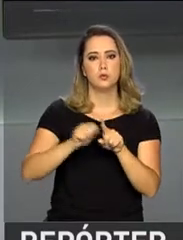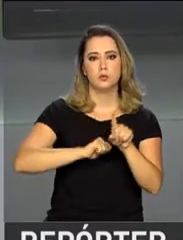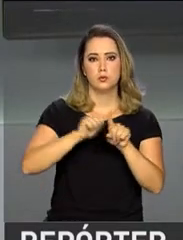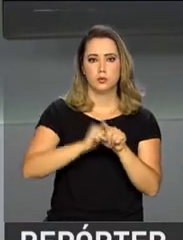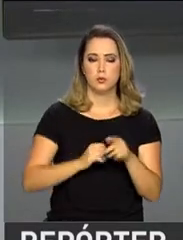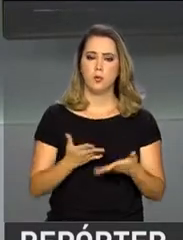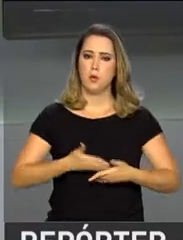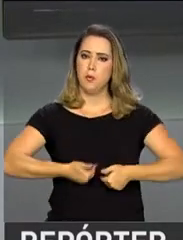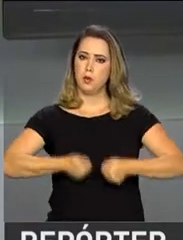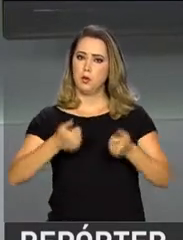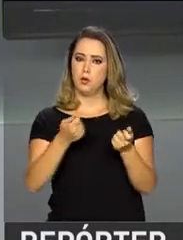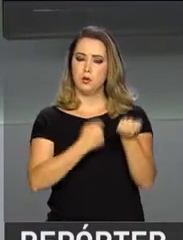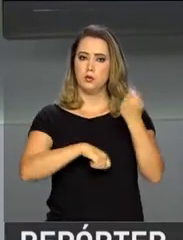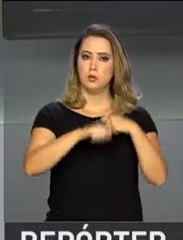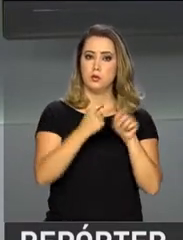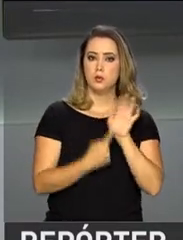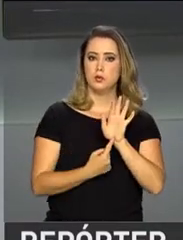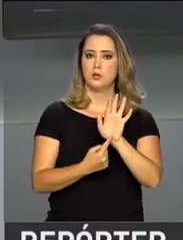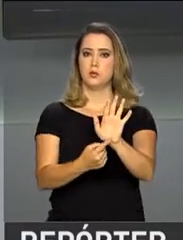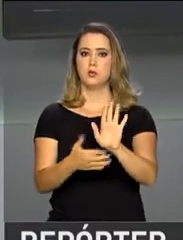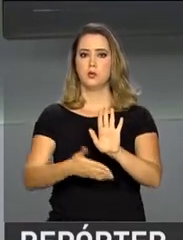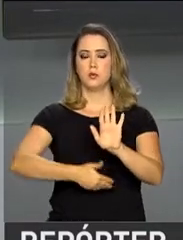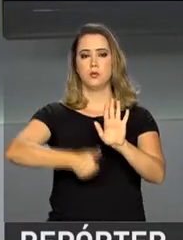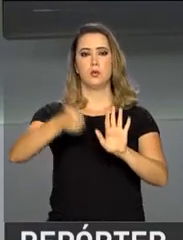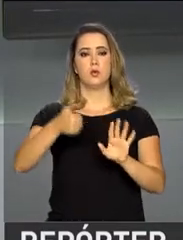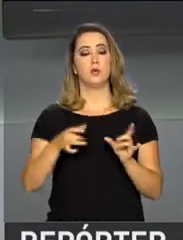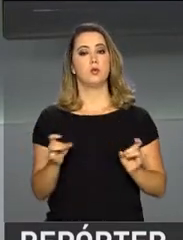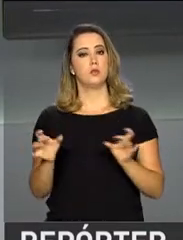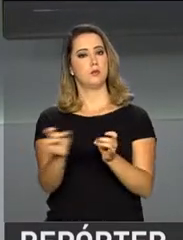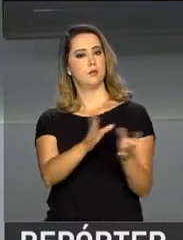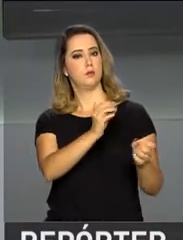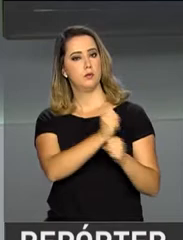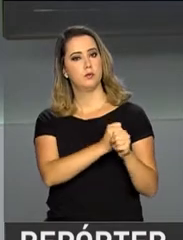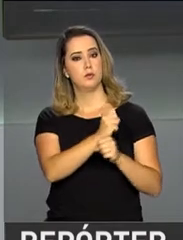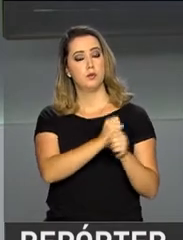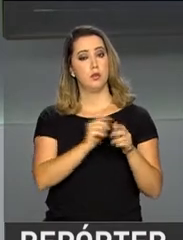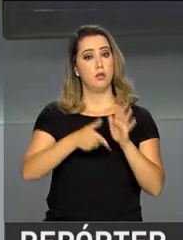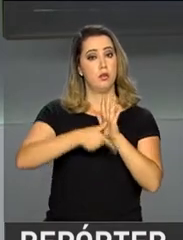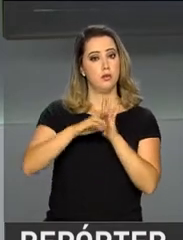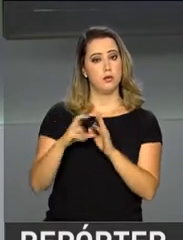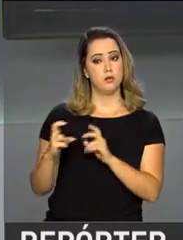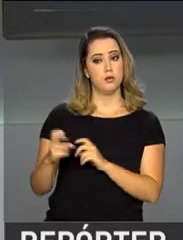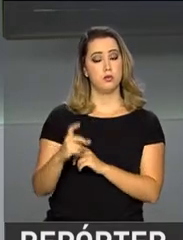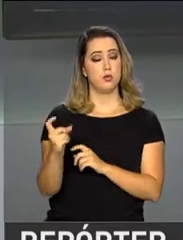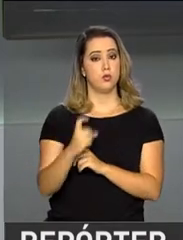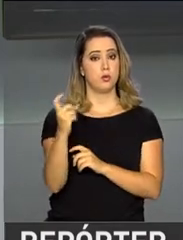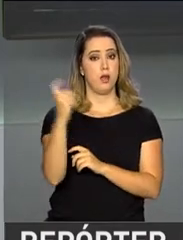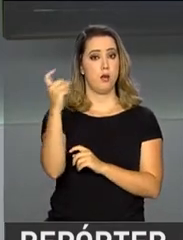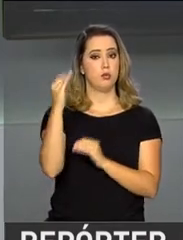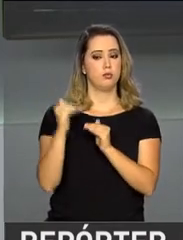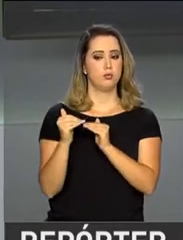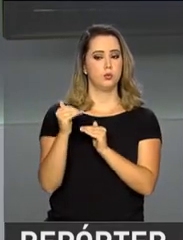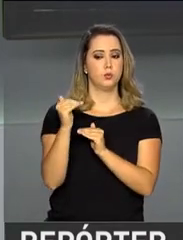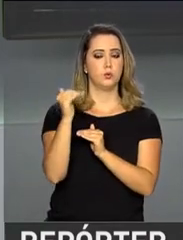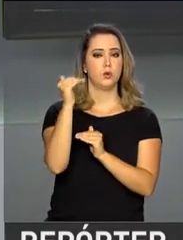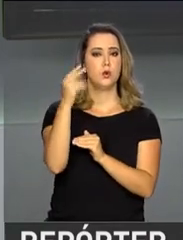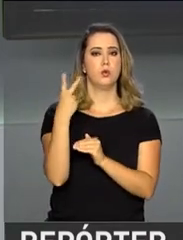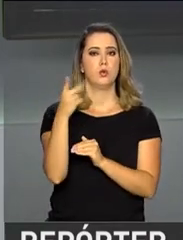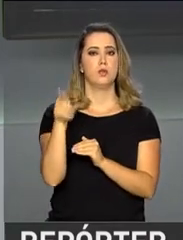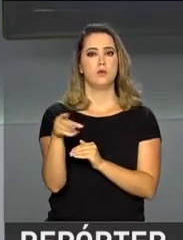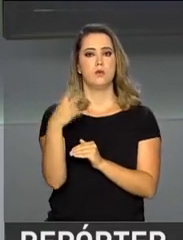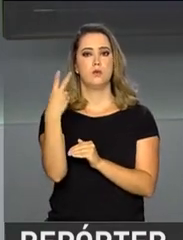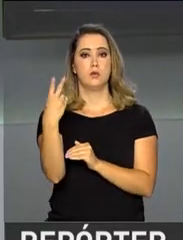no cenário econômico também gerou revisão das vendas para o ano a alta que era projetado em 2,2 por cento passou a